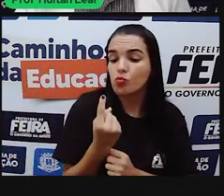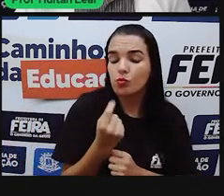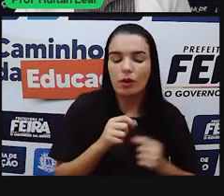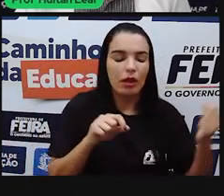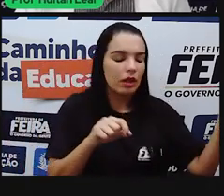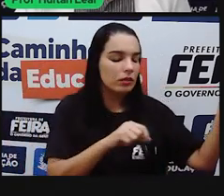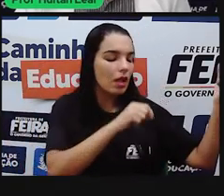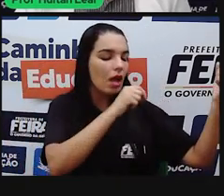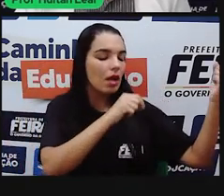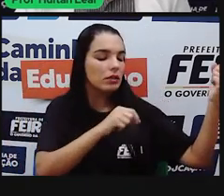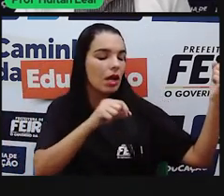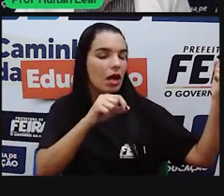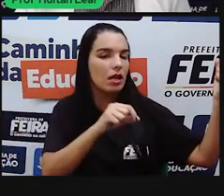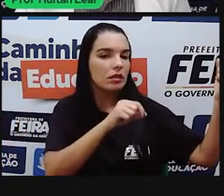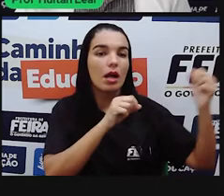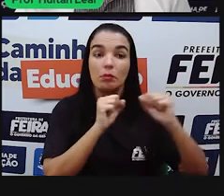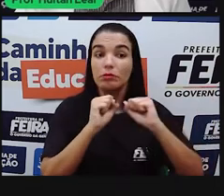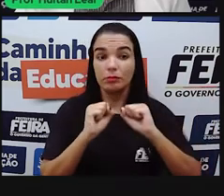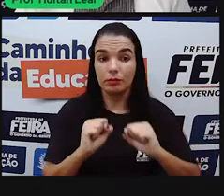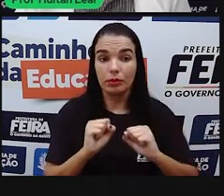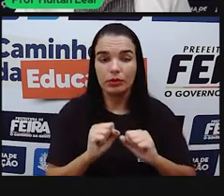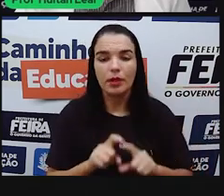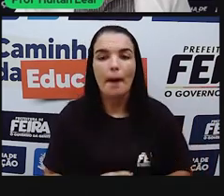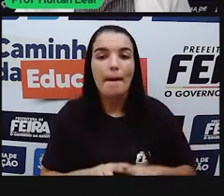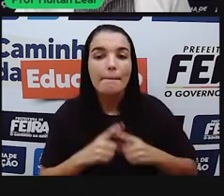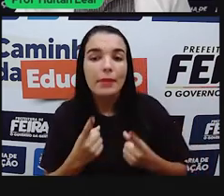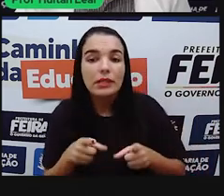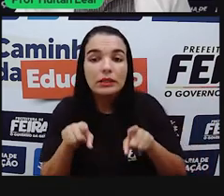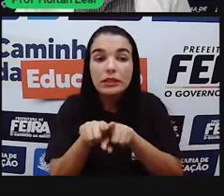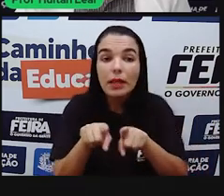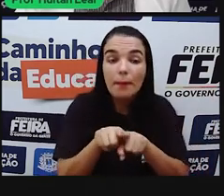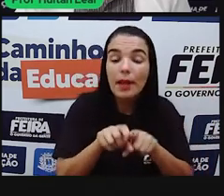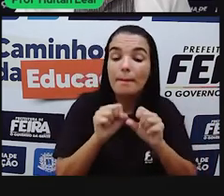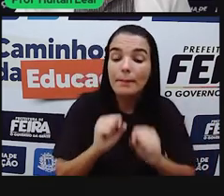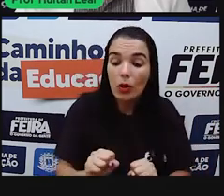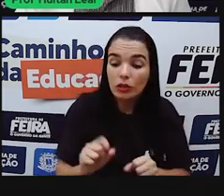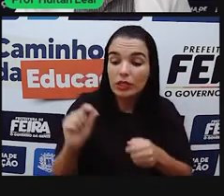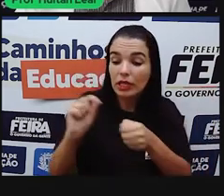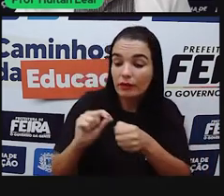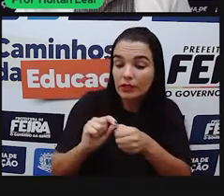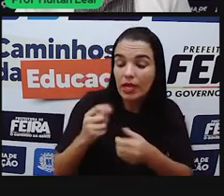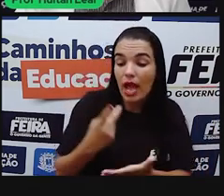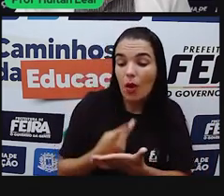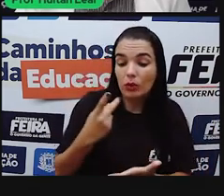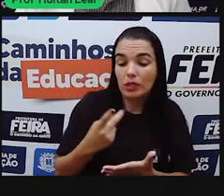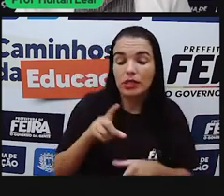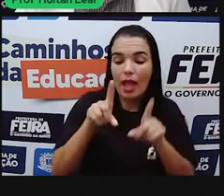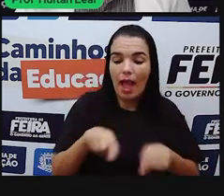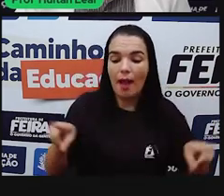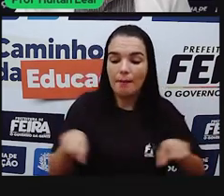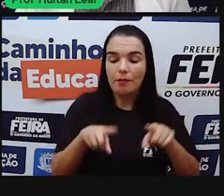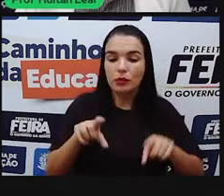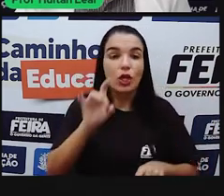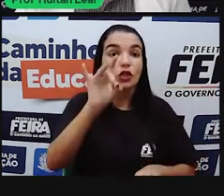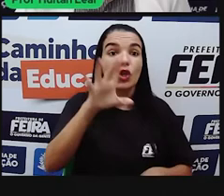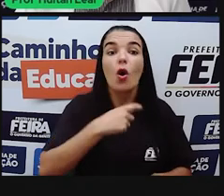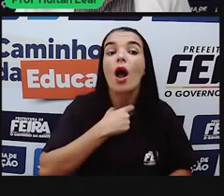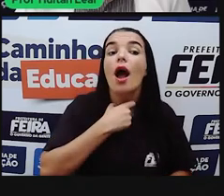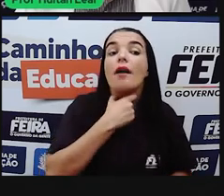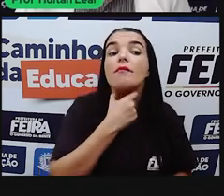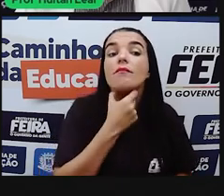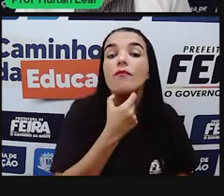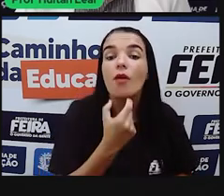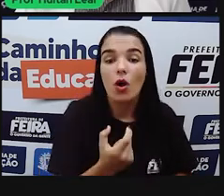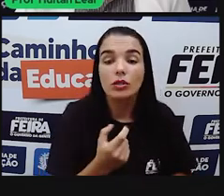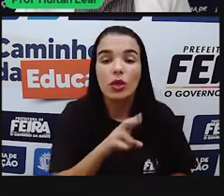instrumental. Mas uma canção também pode ser executada só com a voz, que é chamado quando a música executada só pela